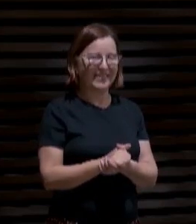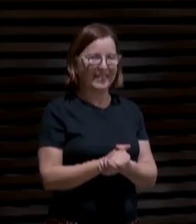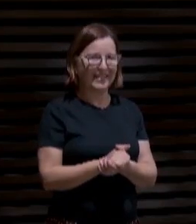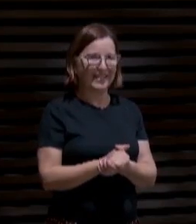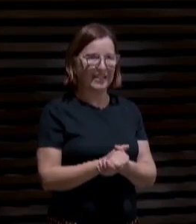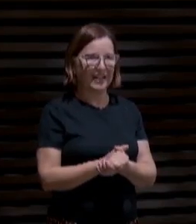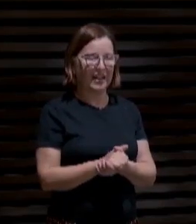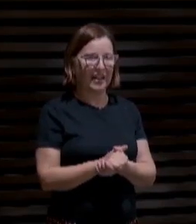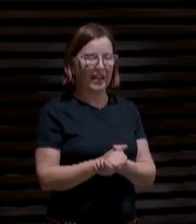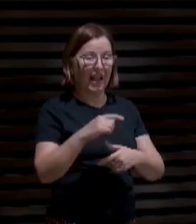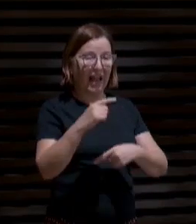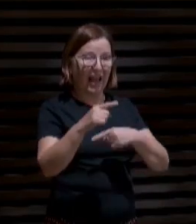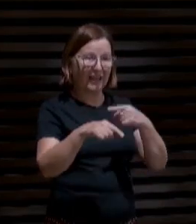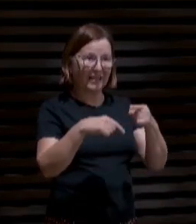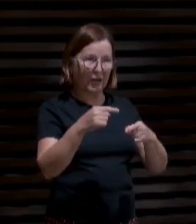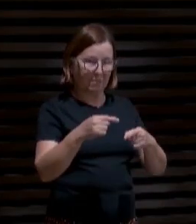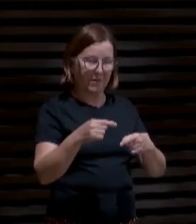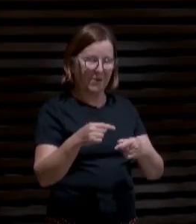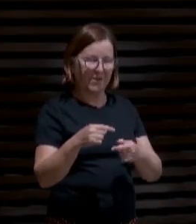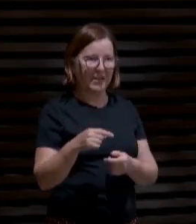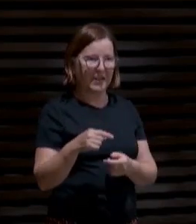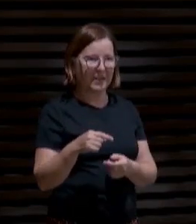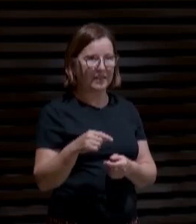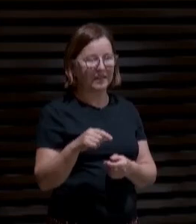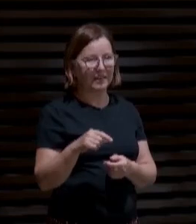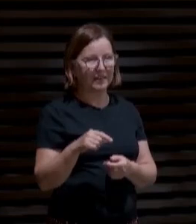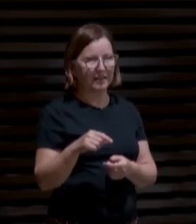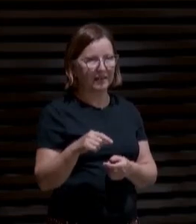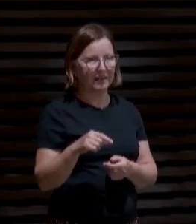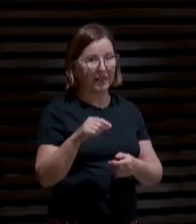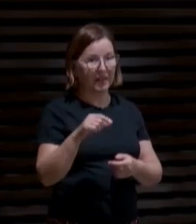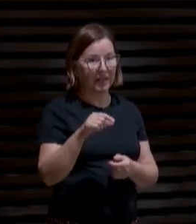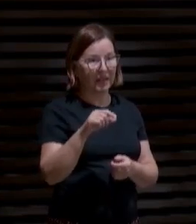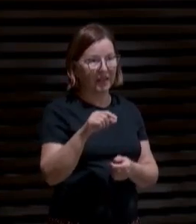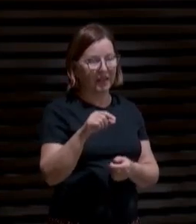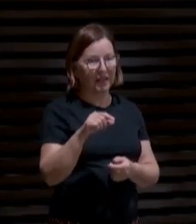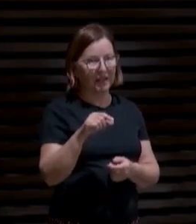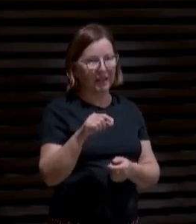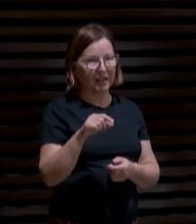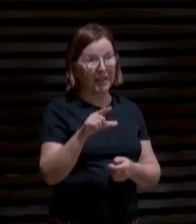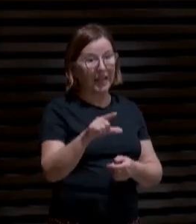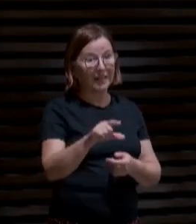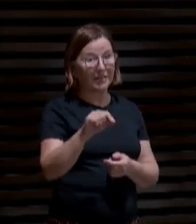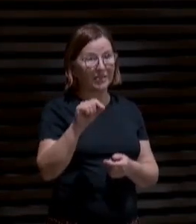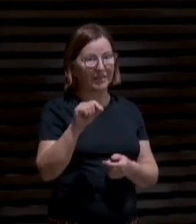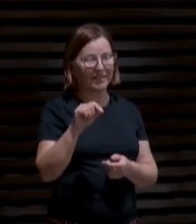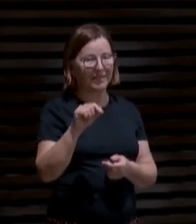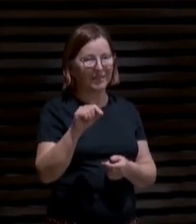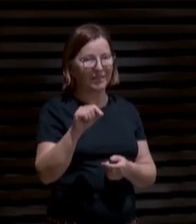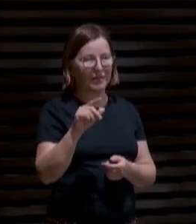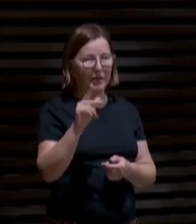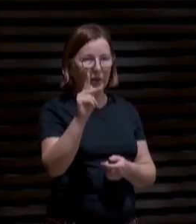nomeado no ano de 26 depois de Cristo. Depois de Cristo, ele foi nomeado como procurador